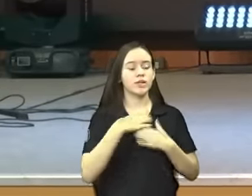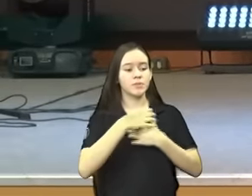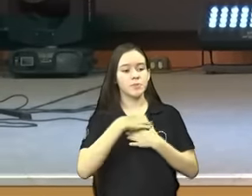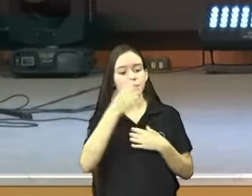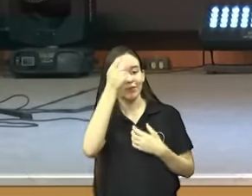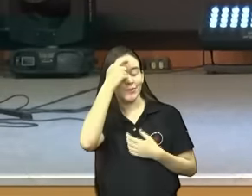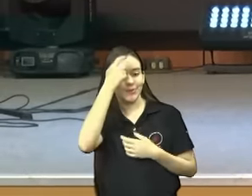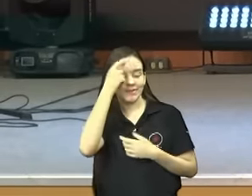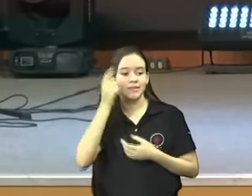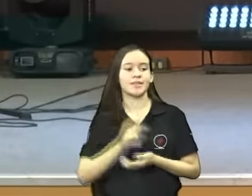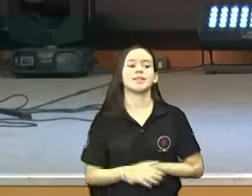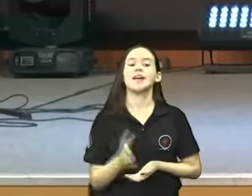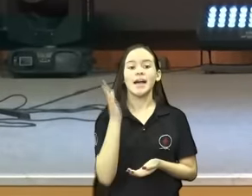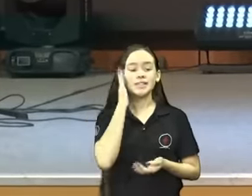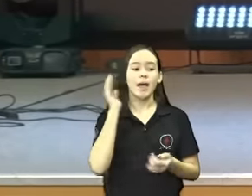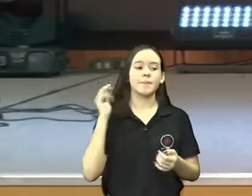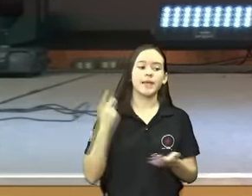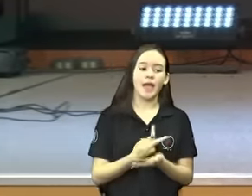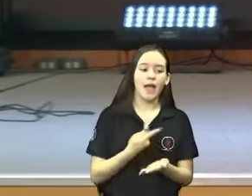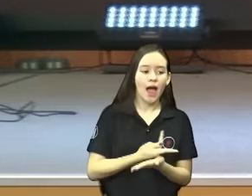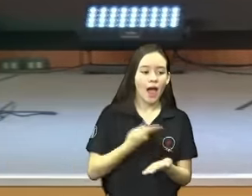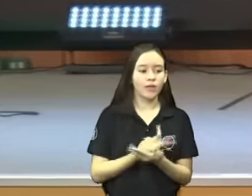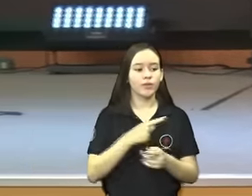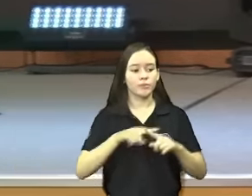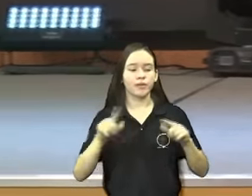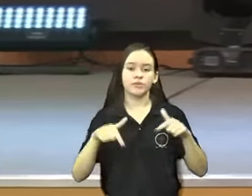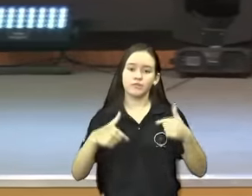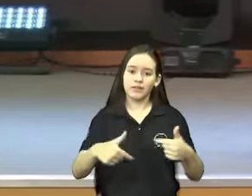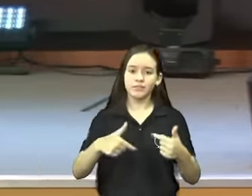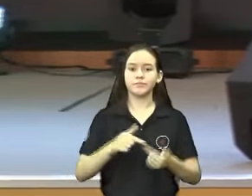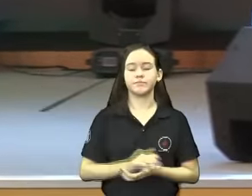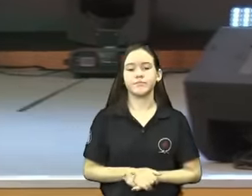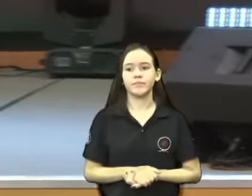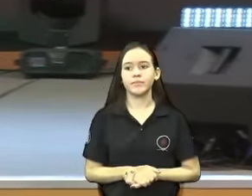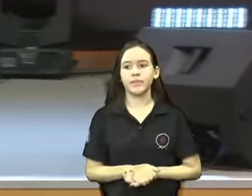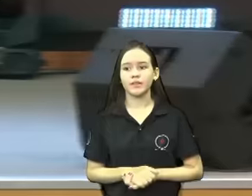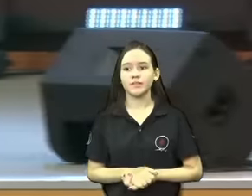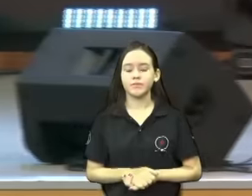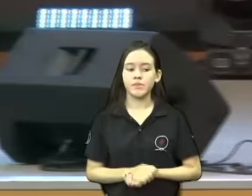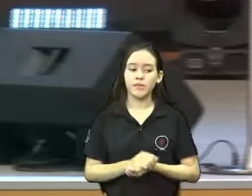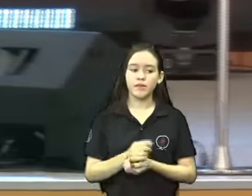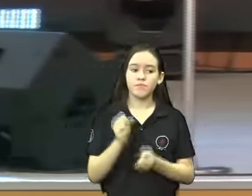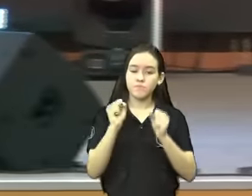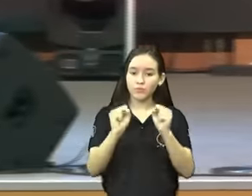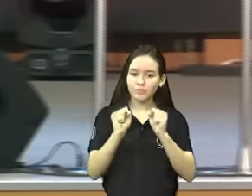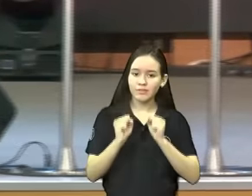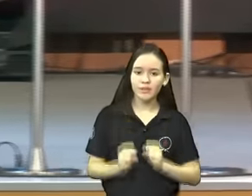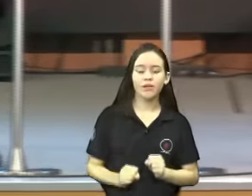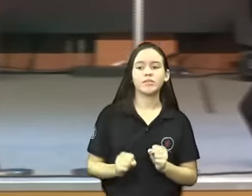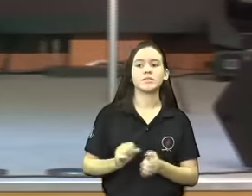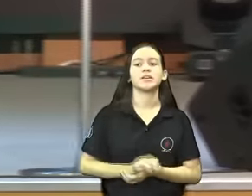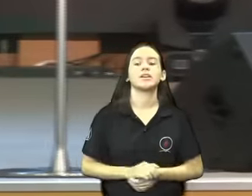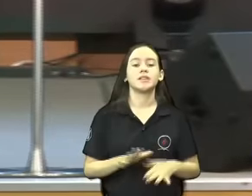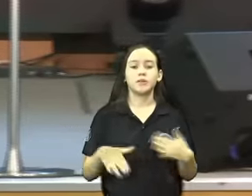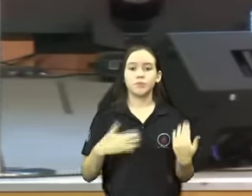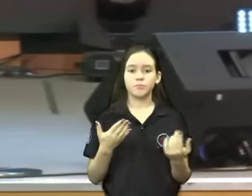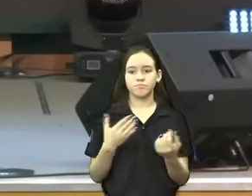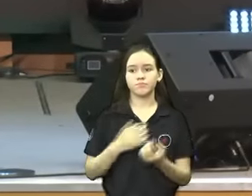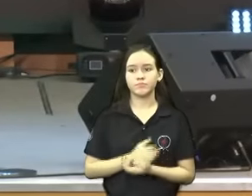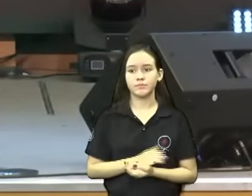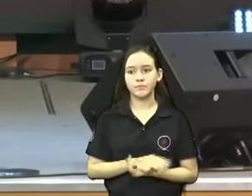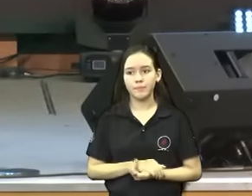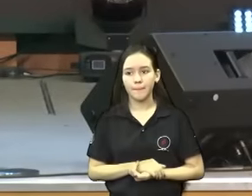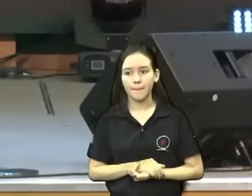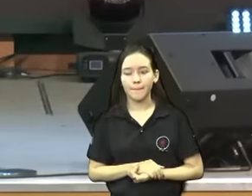consciência sabe que é errado mas faz e ela é poderosa Então esse caminho